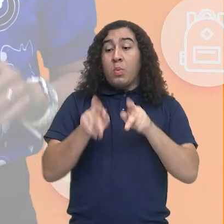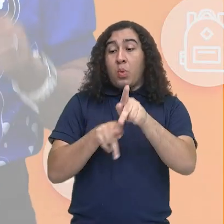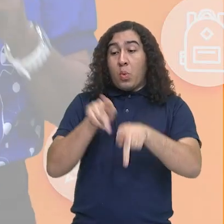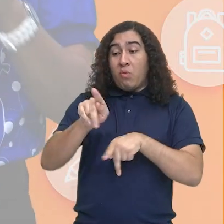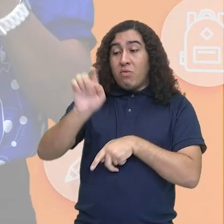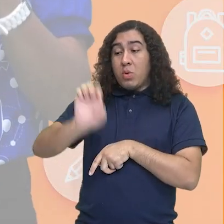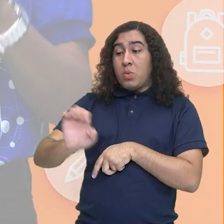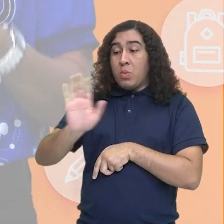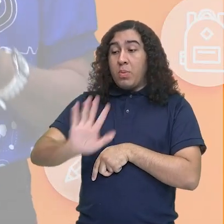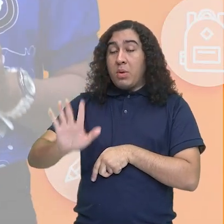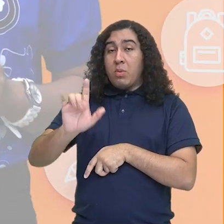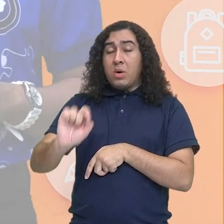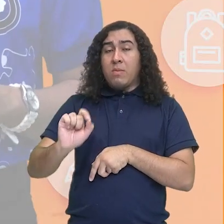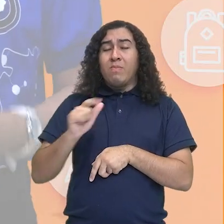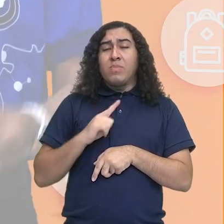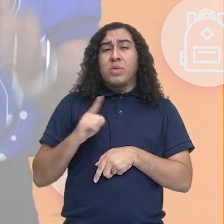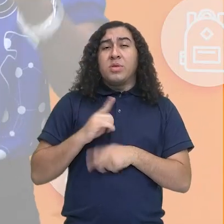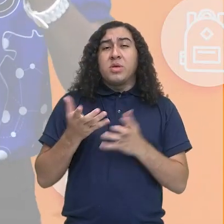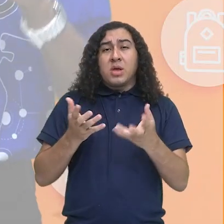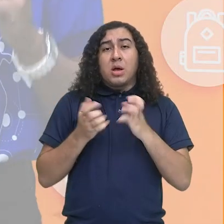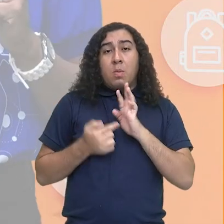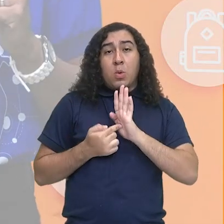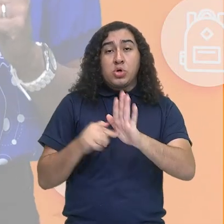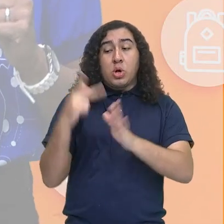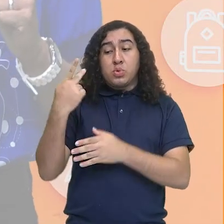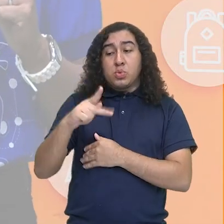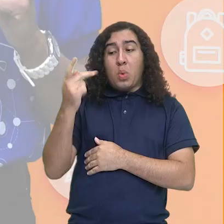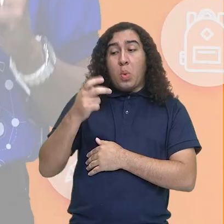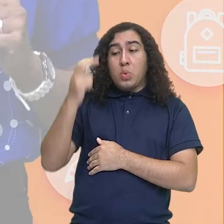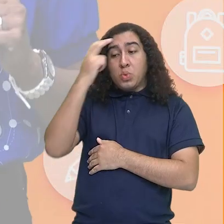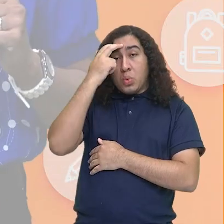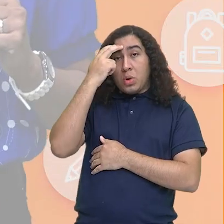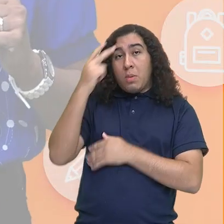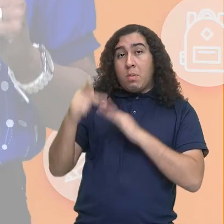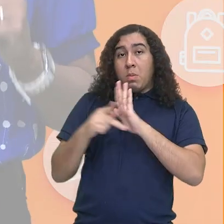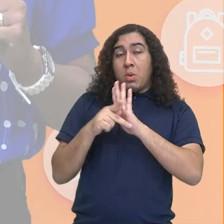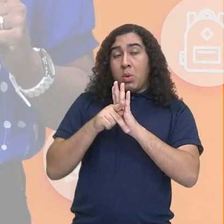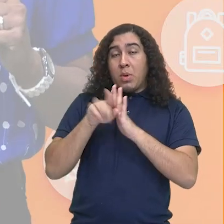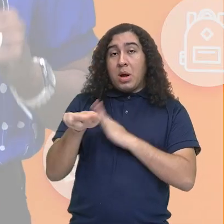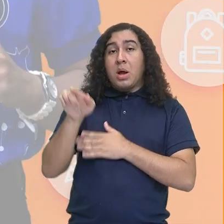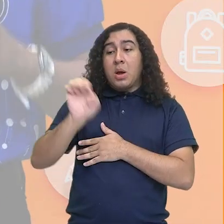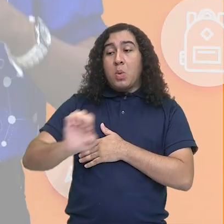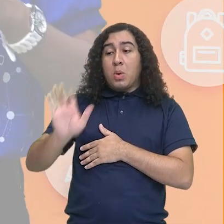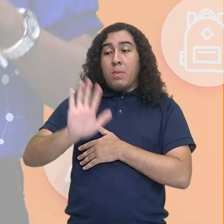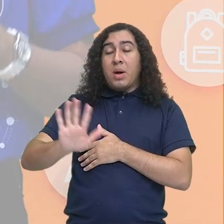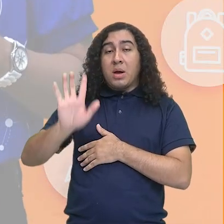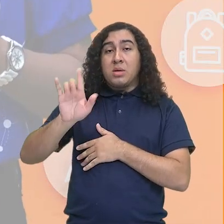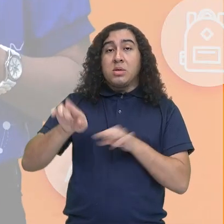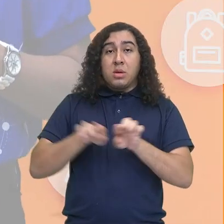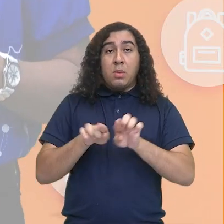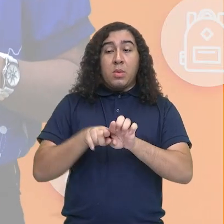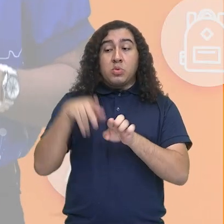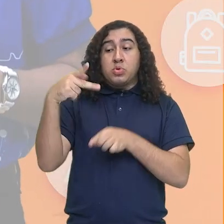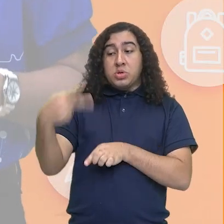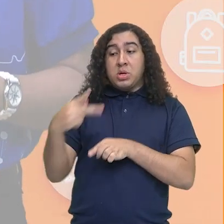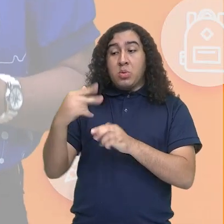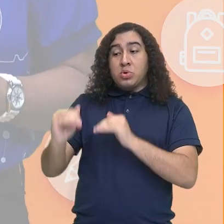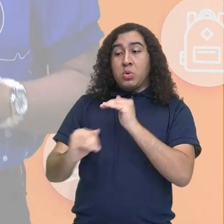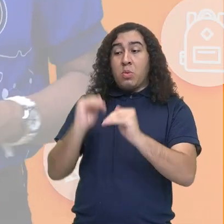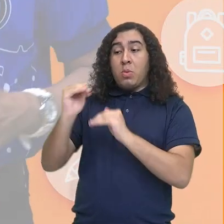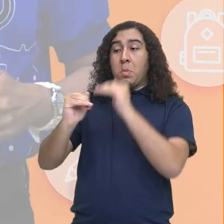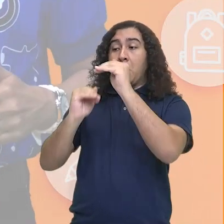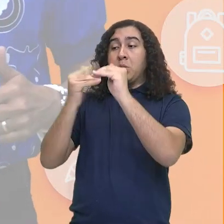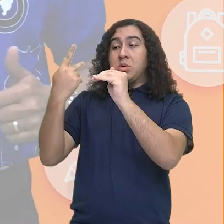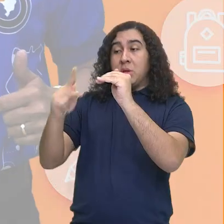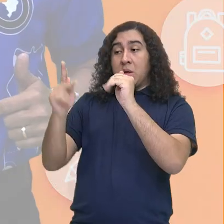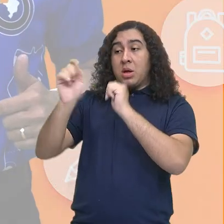europeus, eles visavam mostrar que a sua cultura, no caso a europeia, e o seu